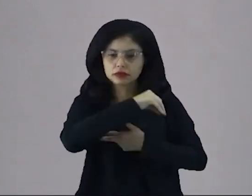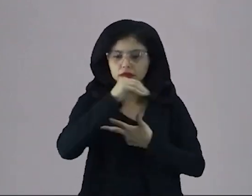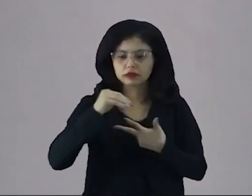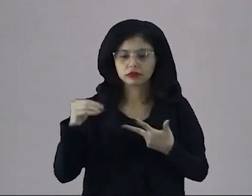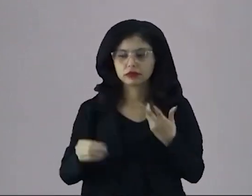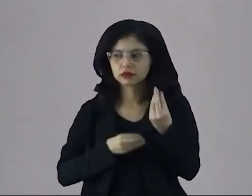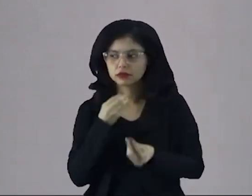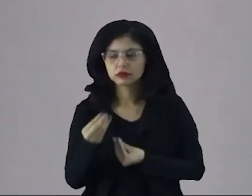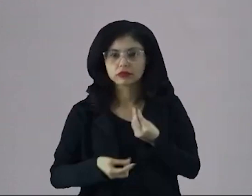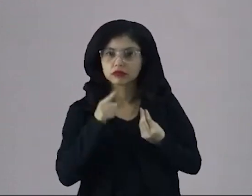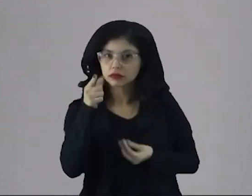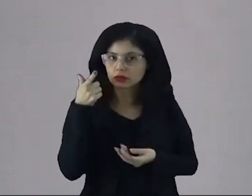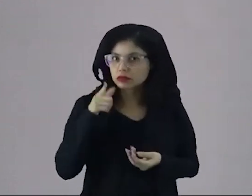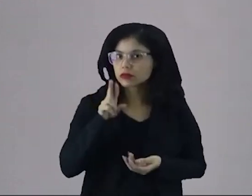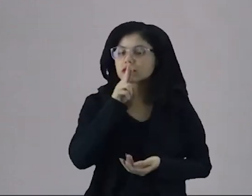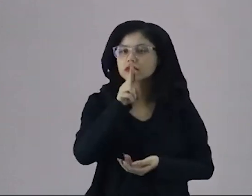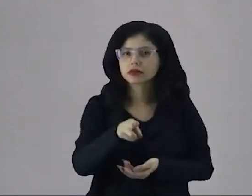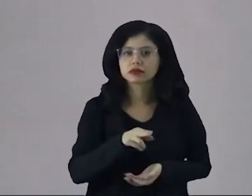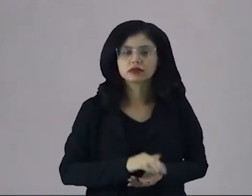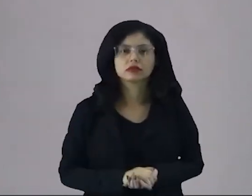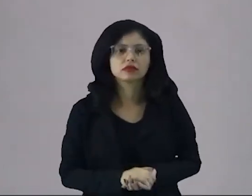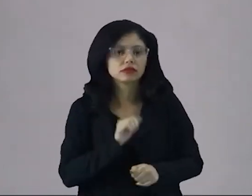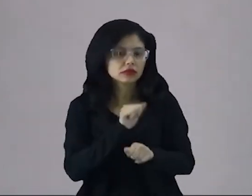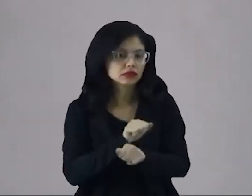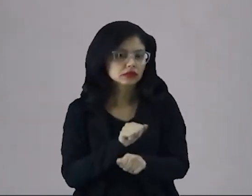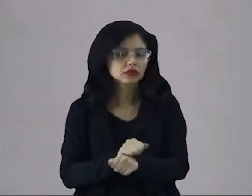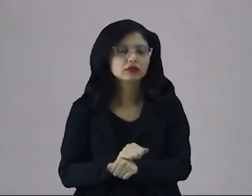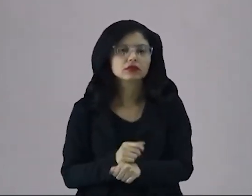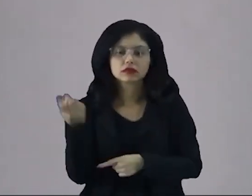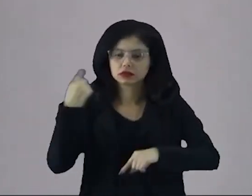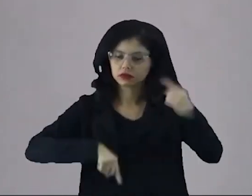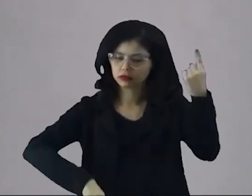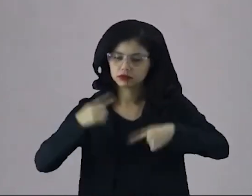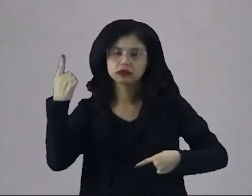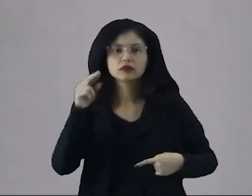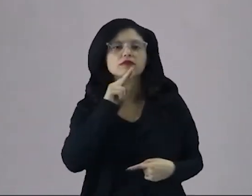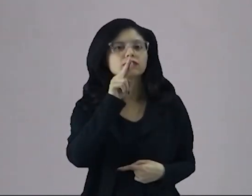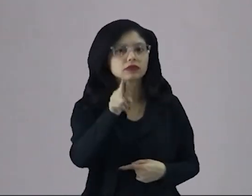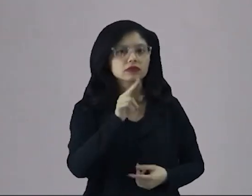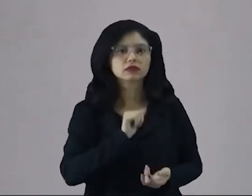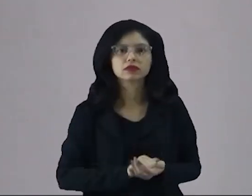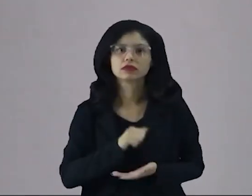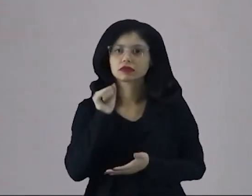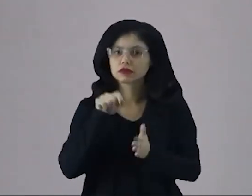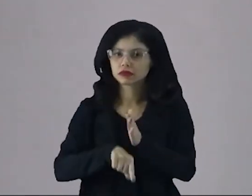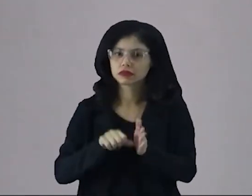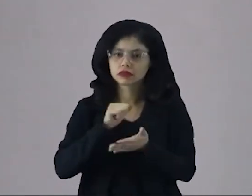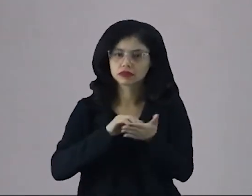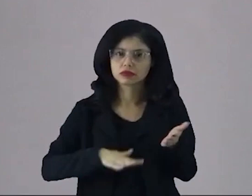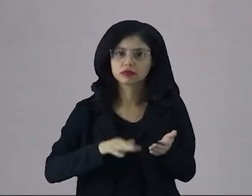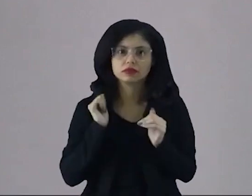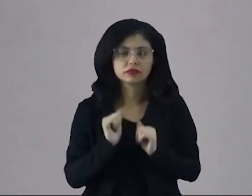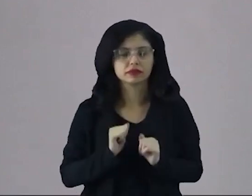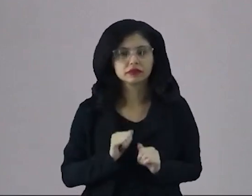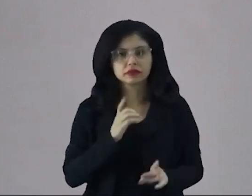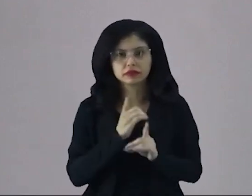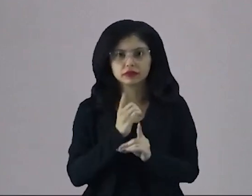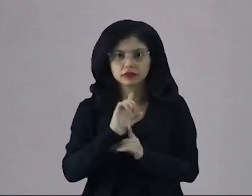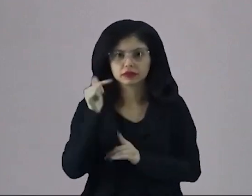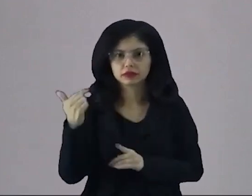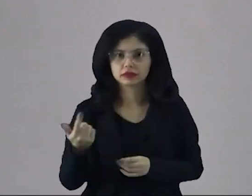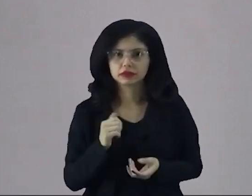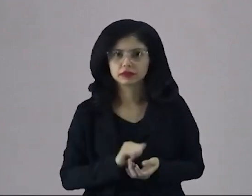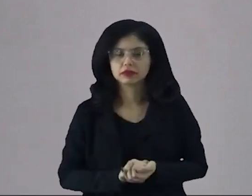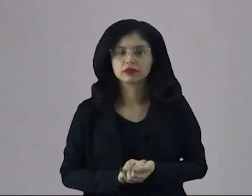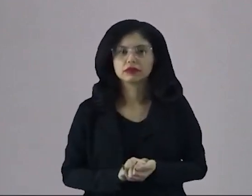e como é que você vai conseguir responder. Espero que você tenha sucesso ao responder essa questão e que a gente possa se encontrar em outra vez